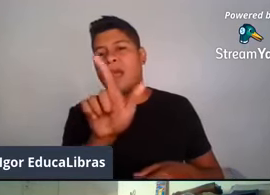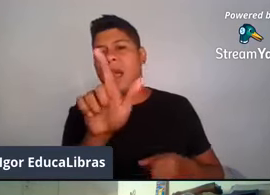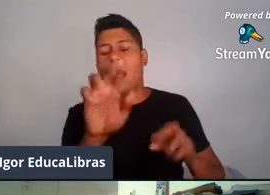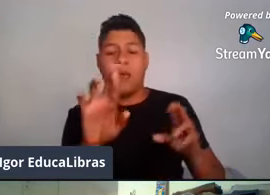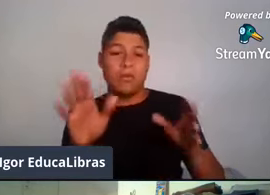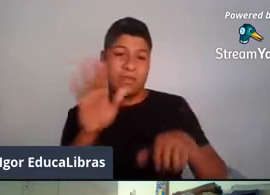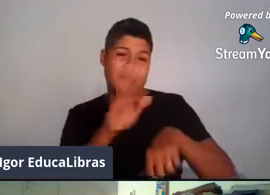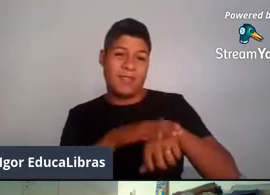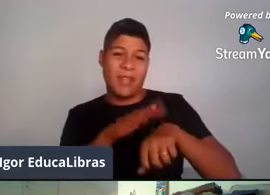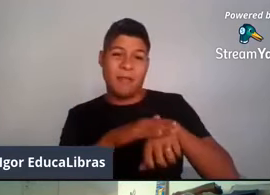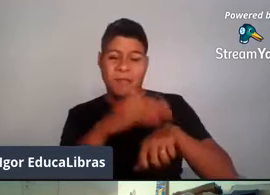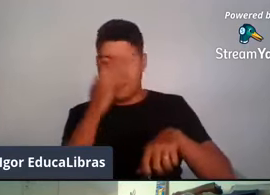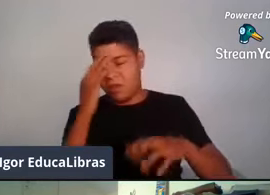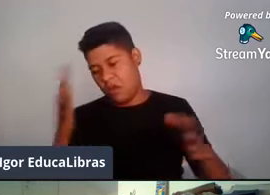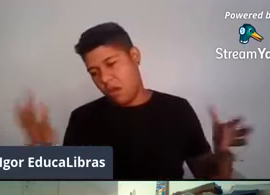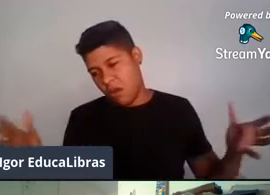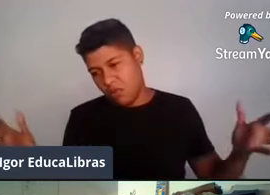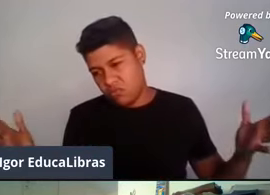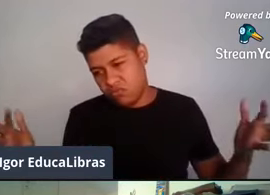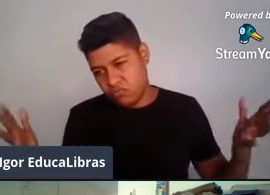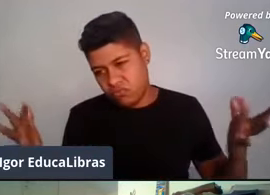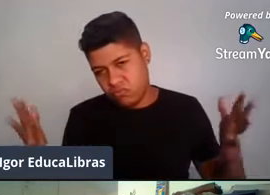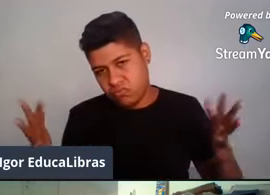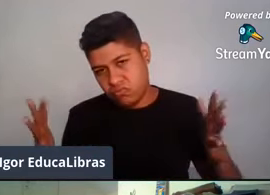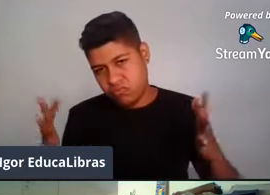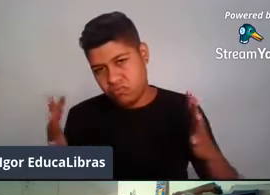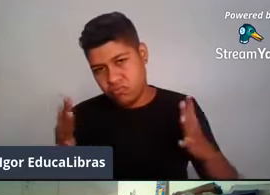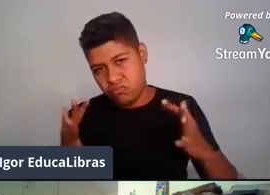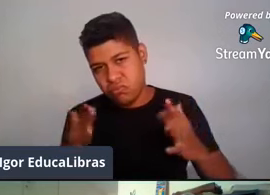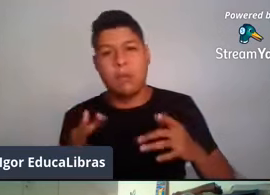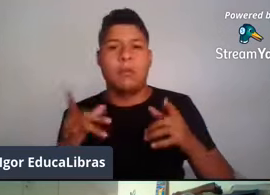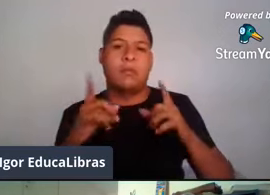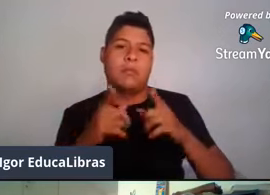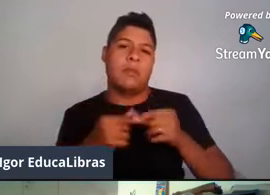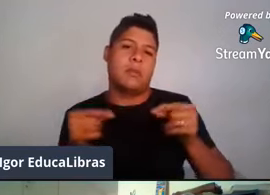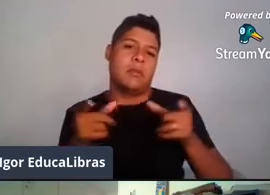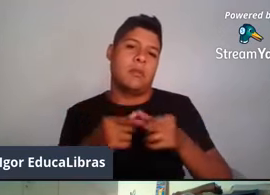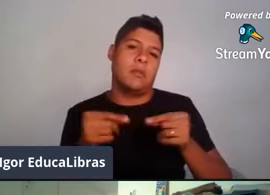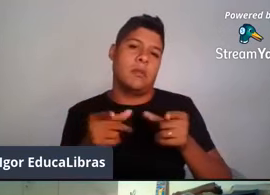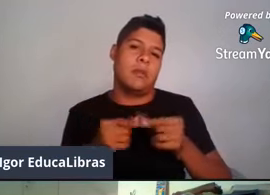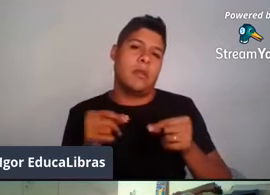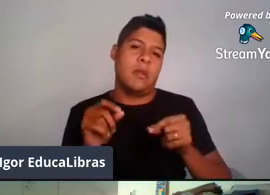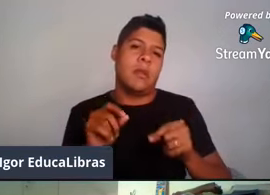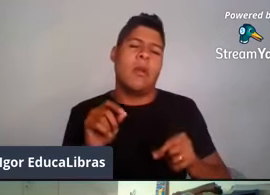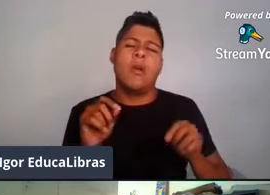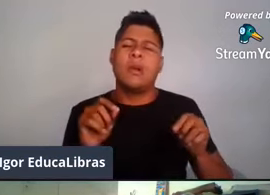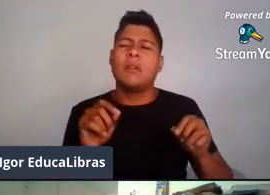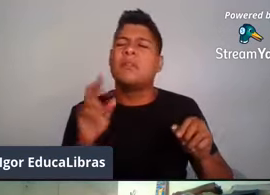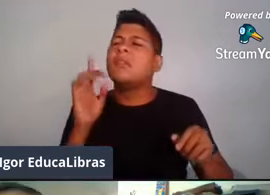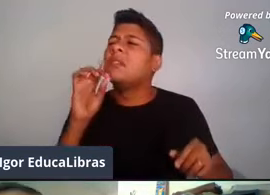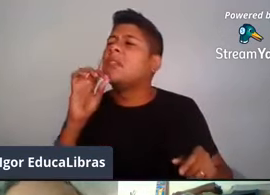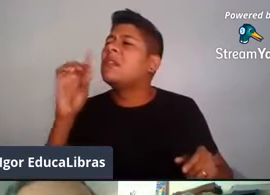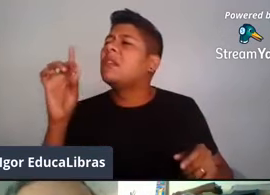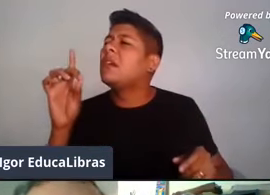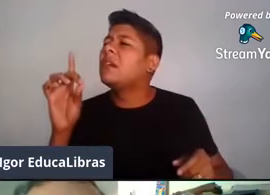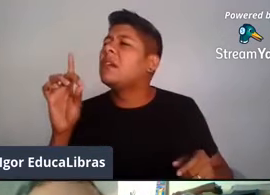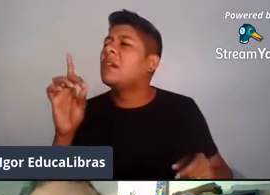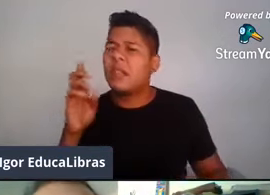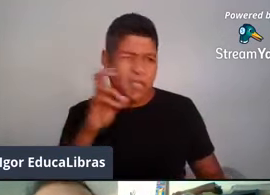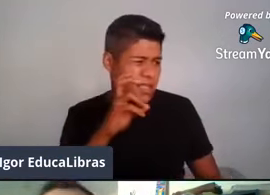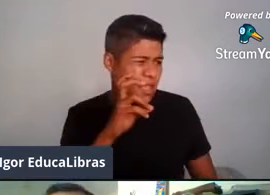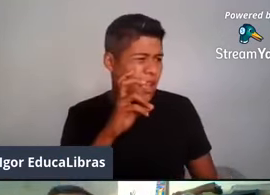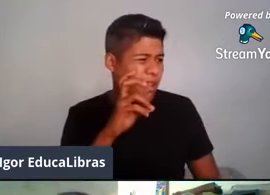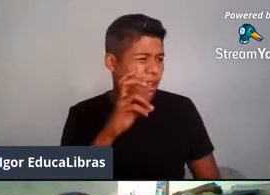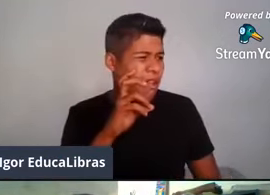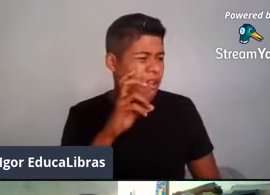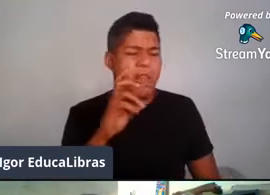mundo, né, dos órgãos públicos de Brasília. Então, vai ser quinta-feira, não é isso, velho? A